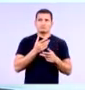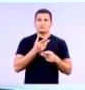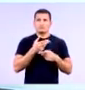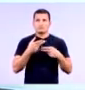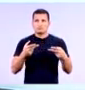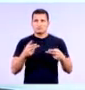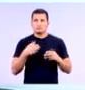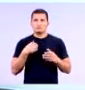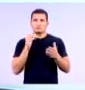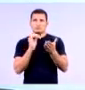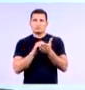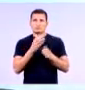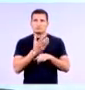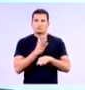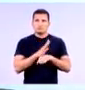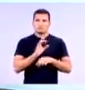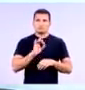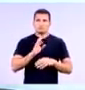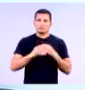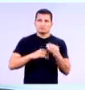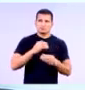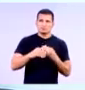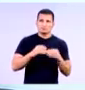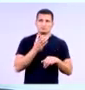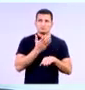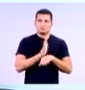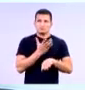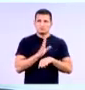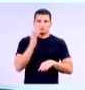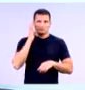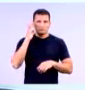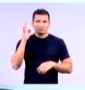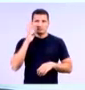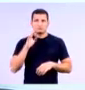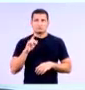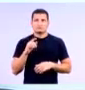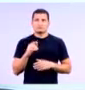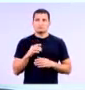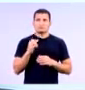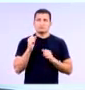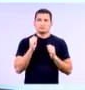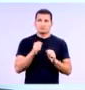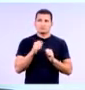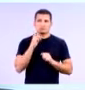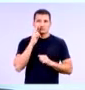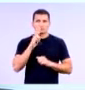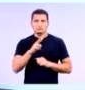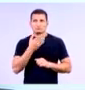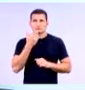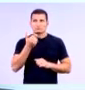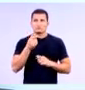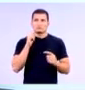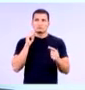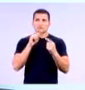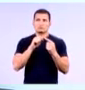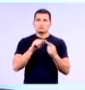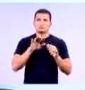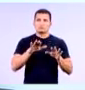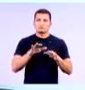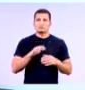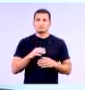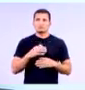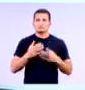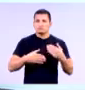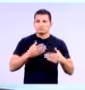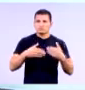usando misturando a teoria com a prática, para a gente poder enxergar melhor o objetivo. Mas a gente vai, ao